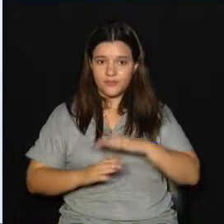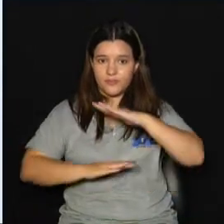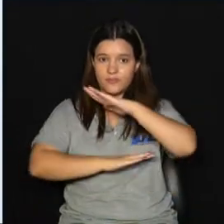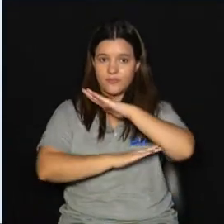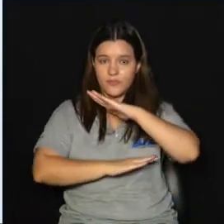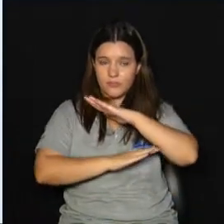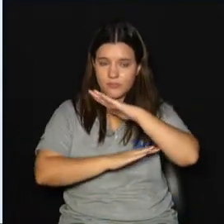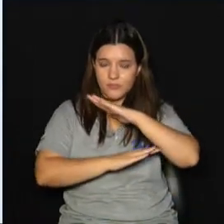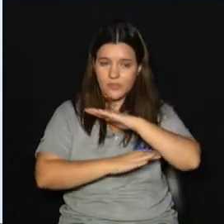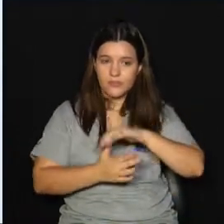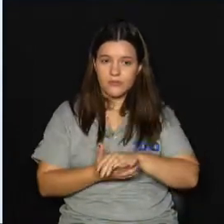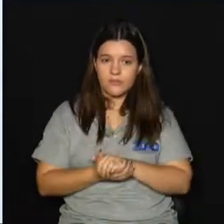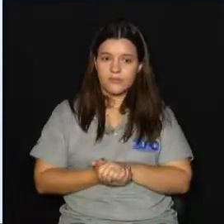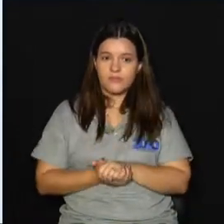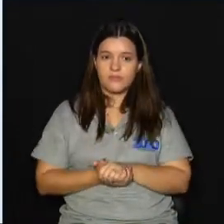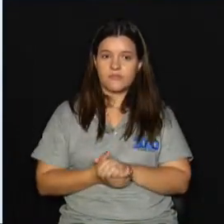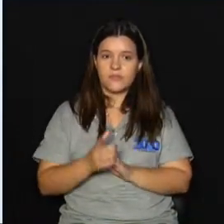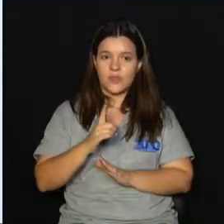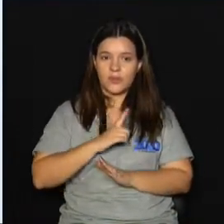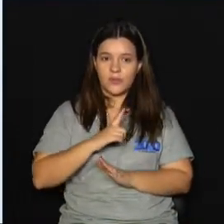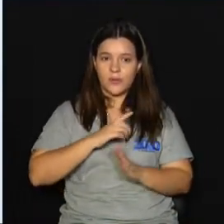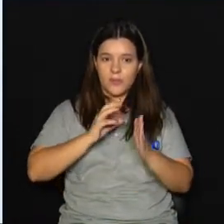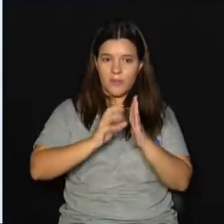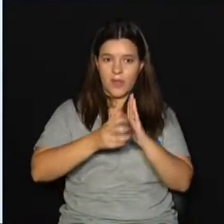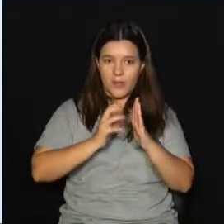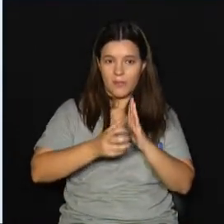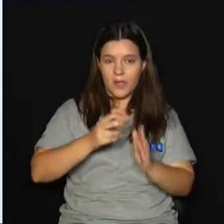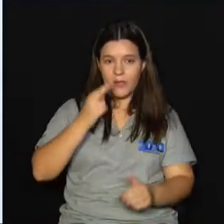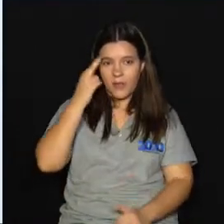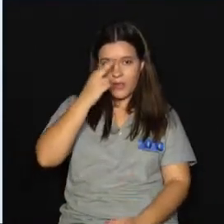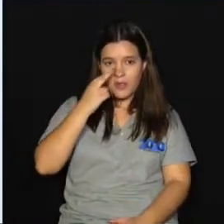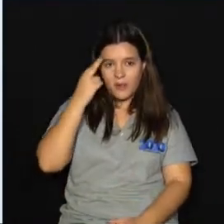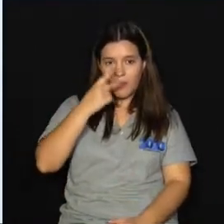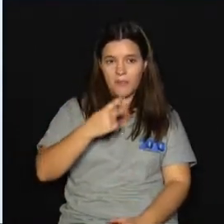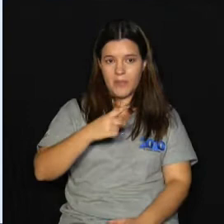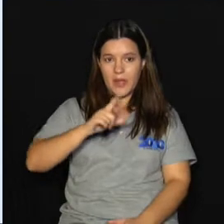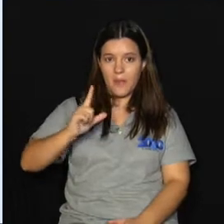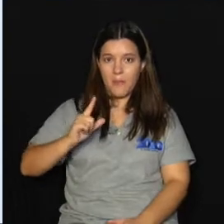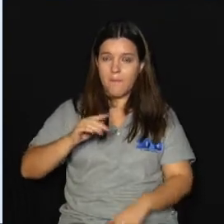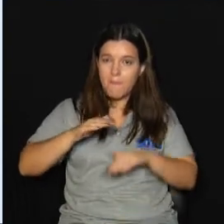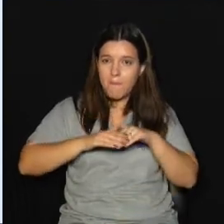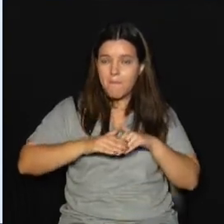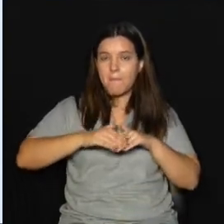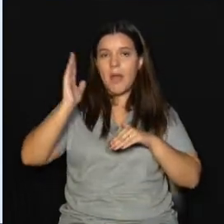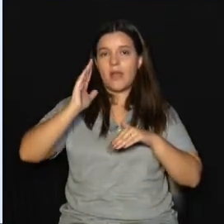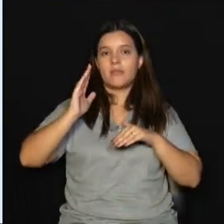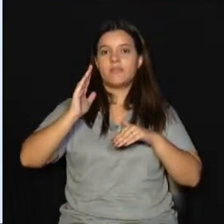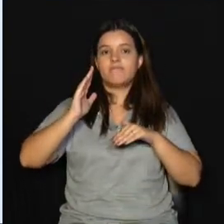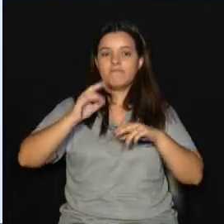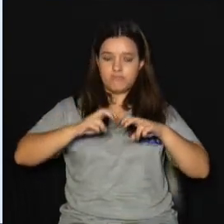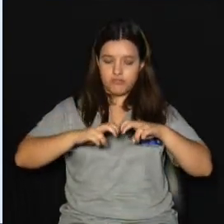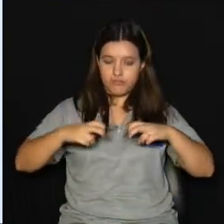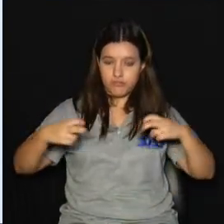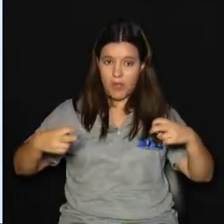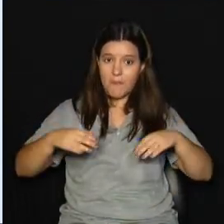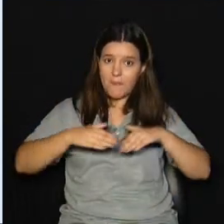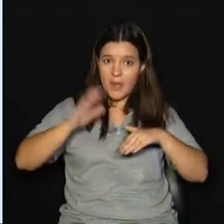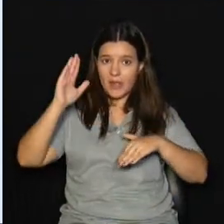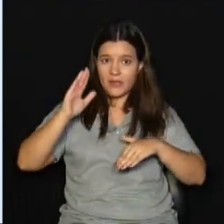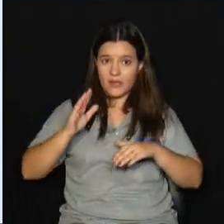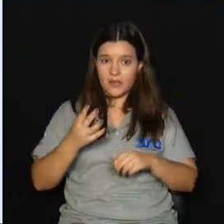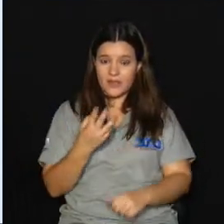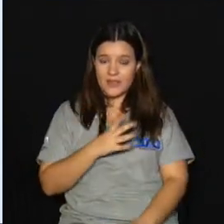tem... o PL, né, que é o partido do Rafa Zimbaldi, ele é uma das legendas que elegeu mais candidatos. Ele está